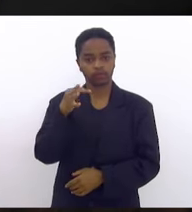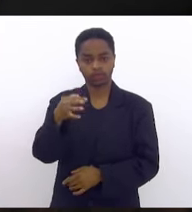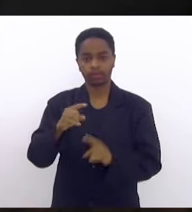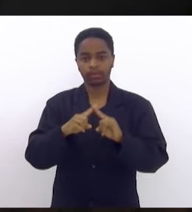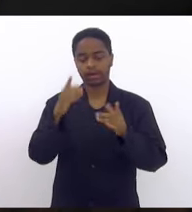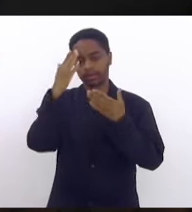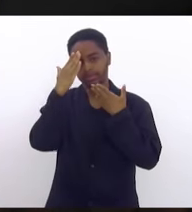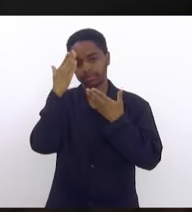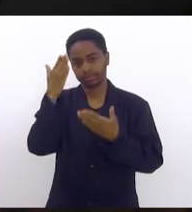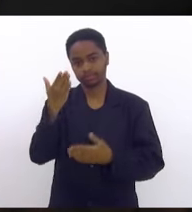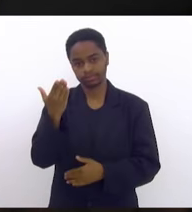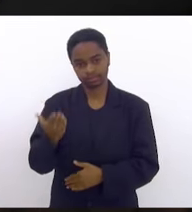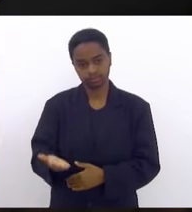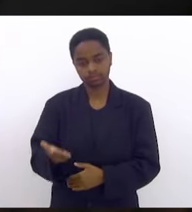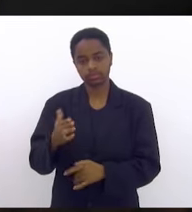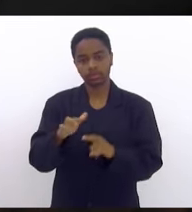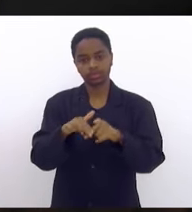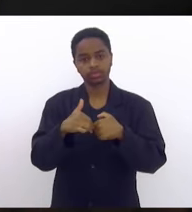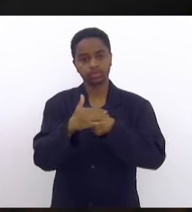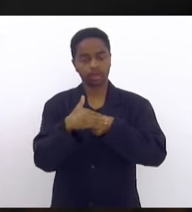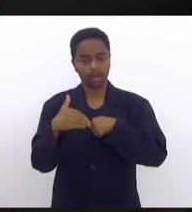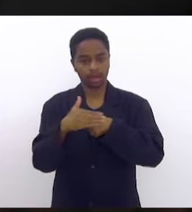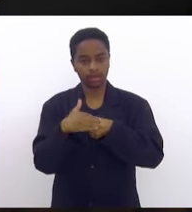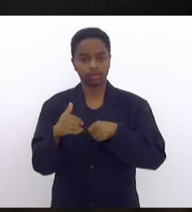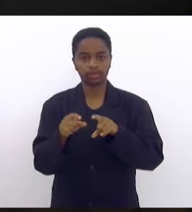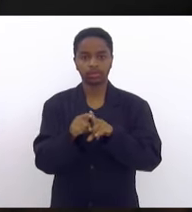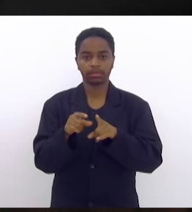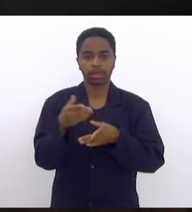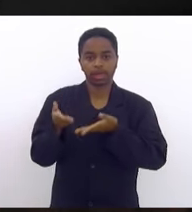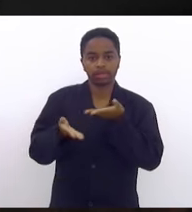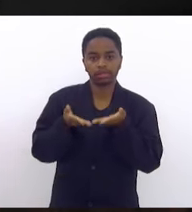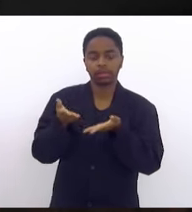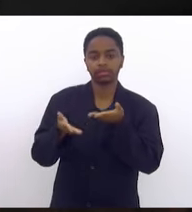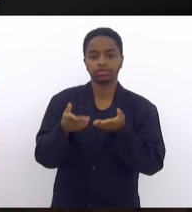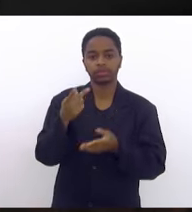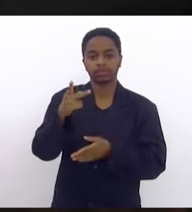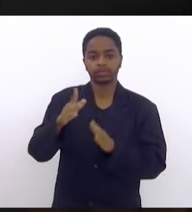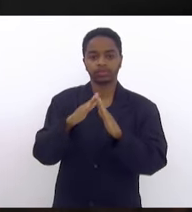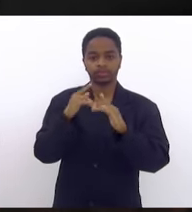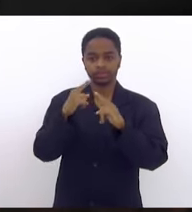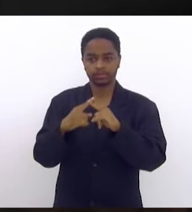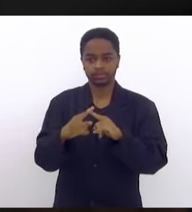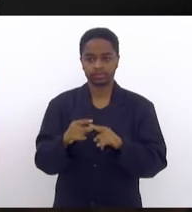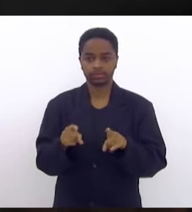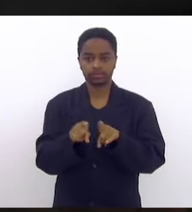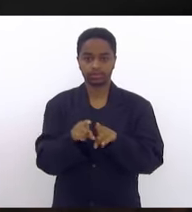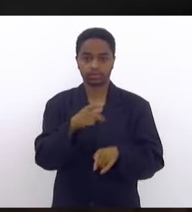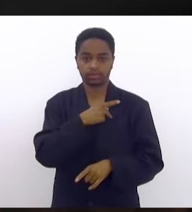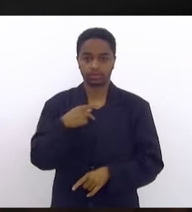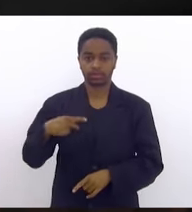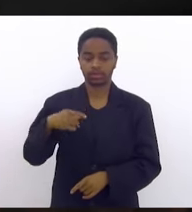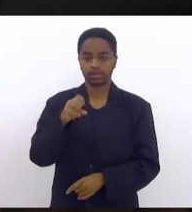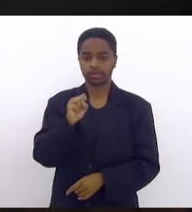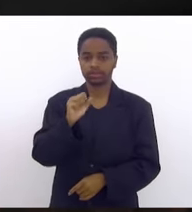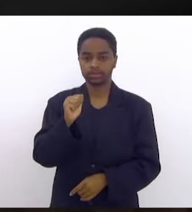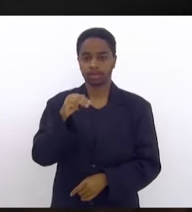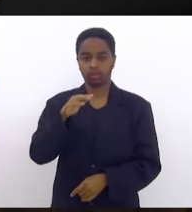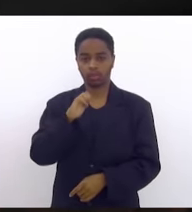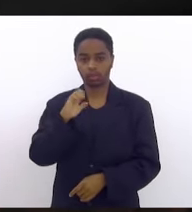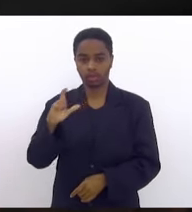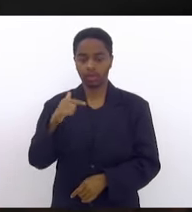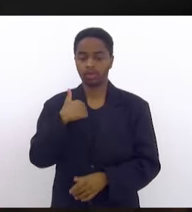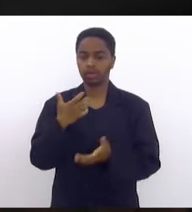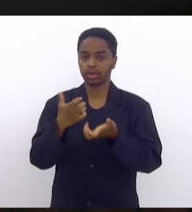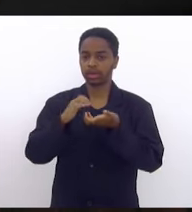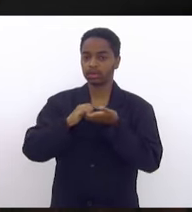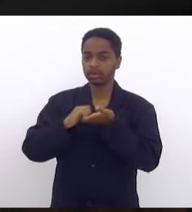ao senhor pelo carinho e pelo atendimento que eu tive na sua igreja. E pastor Samuel, eu queria saudar aqui